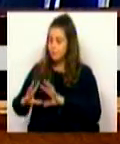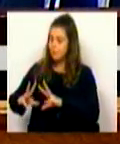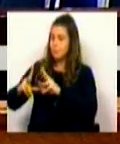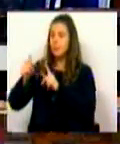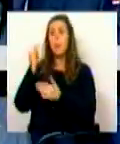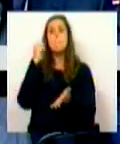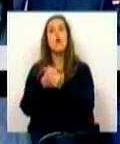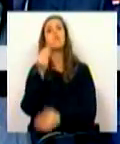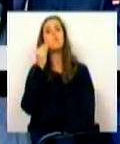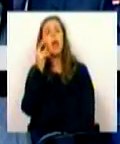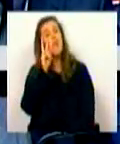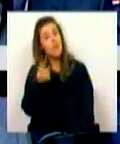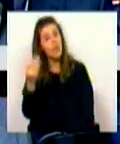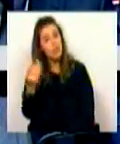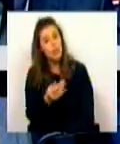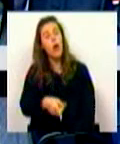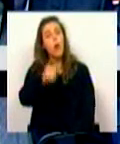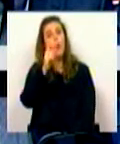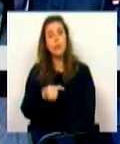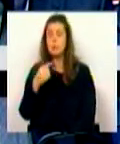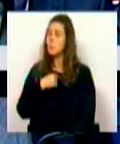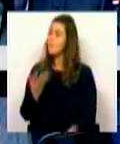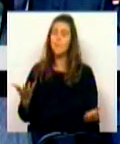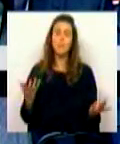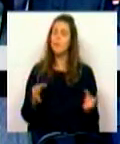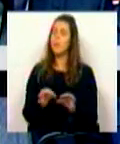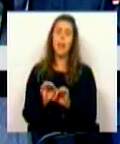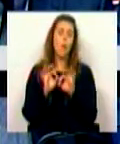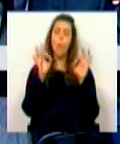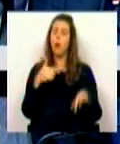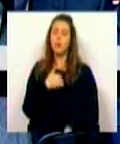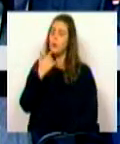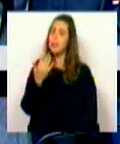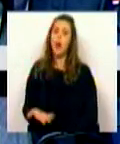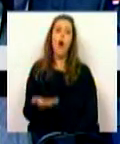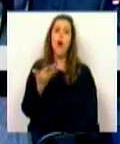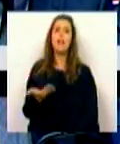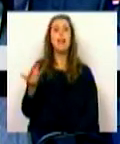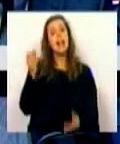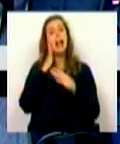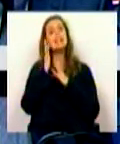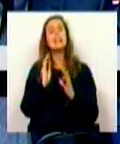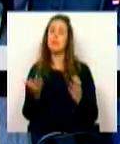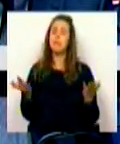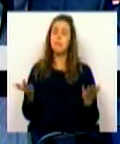dos impostos, verificará que é exatamente como lhe estou a dizer.